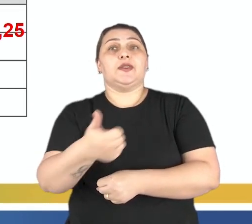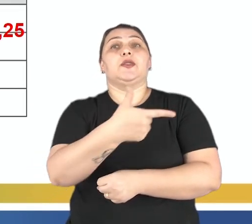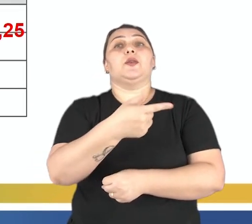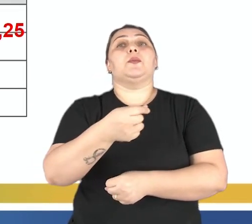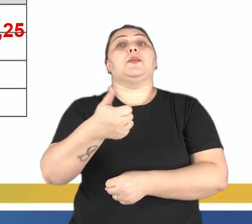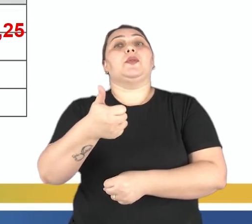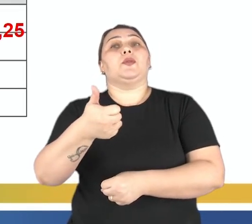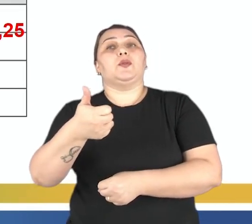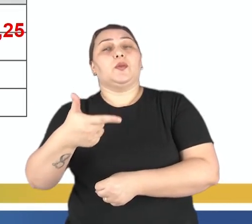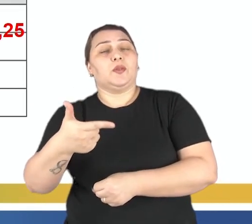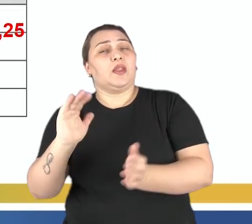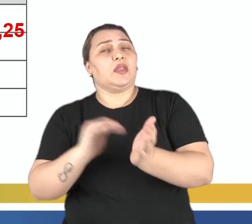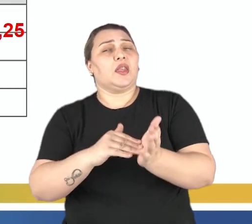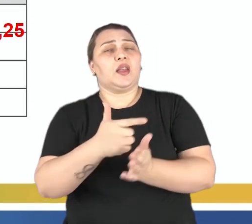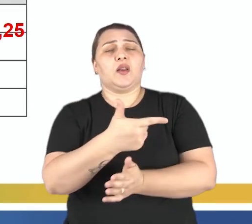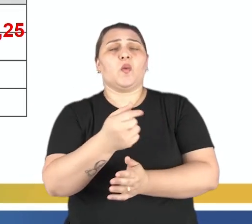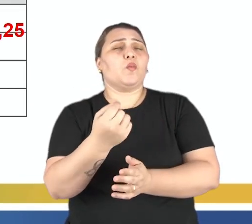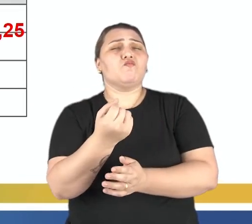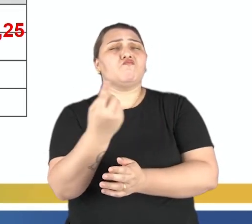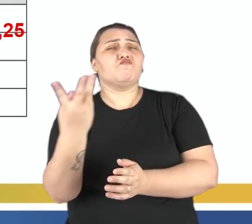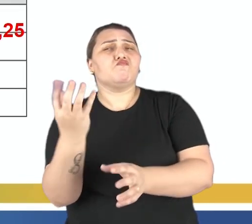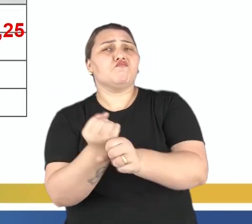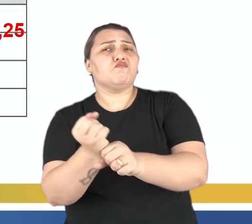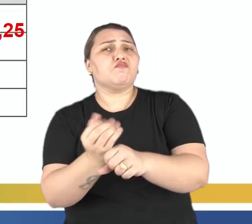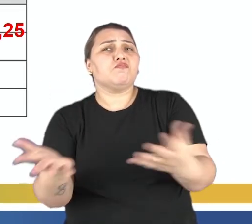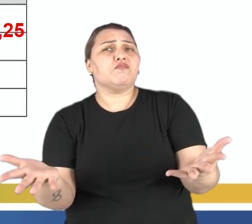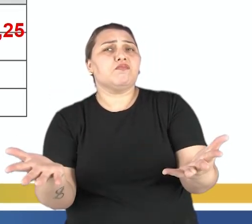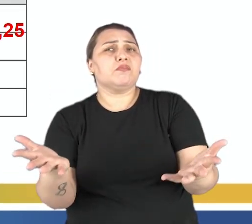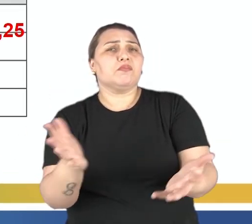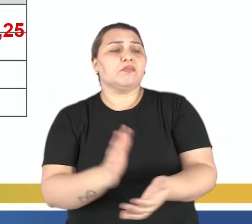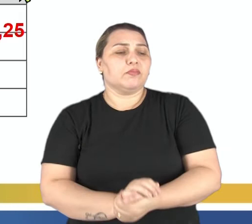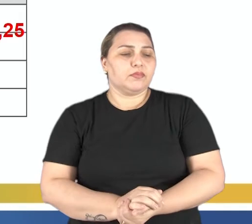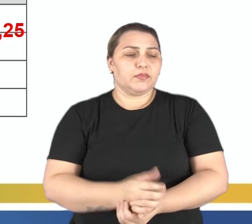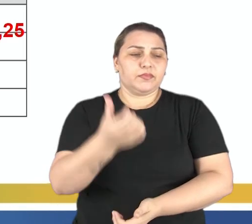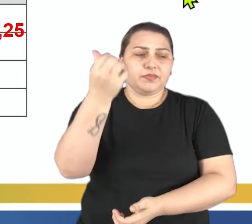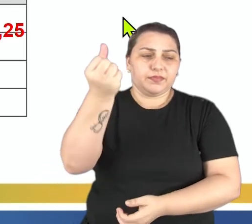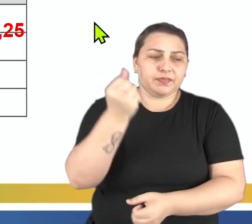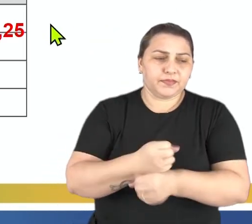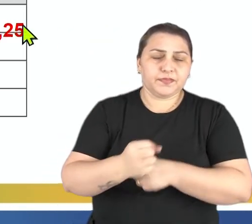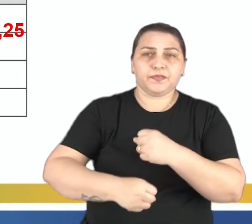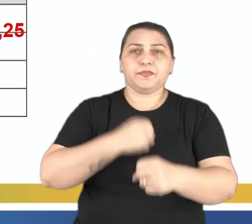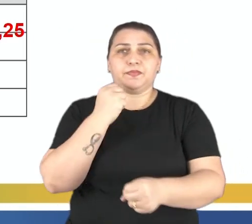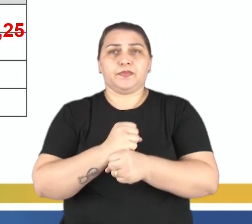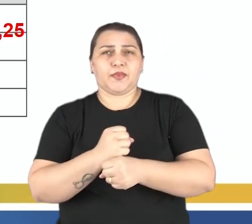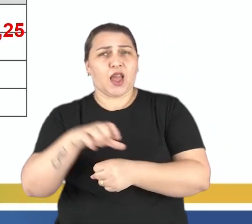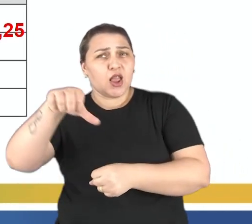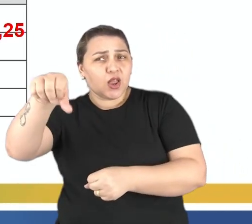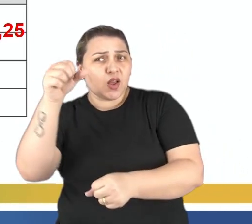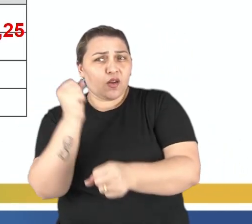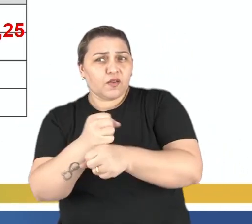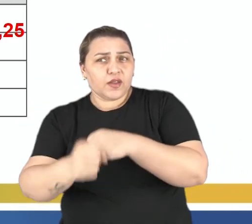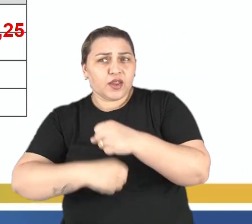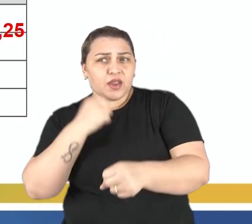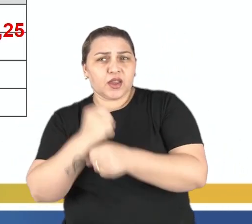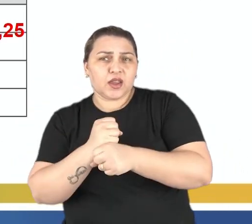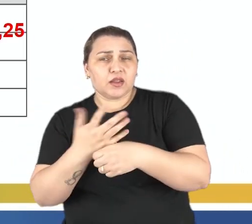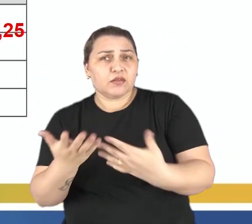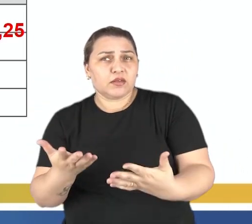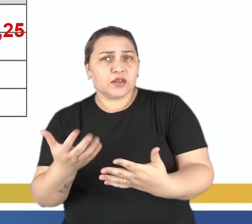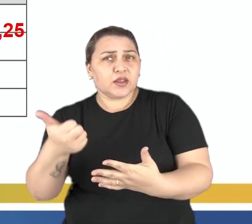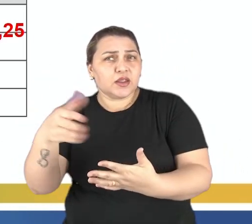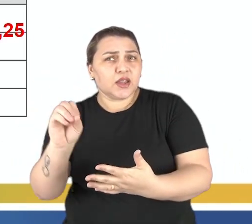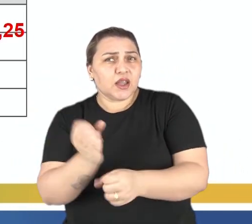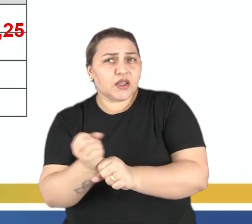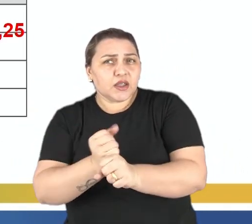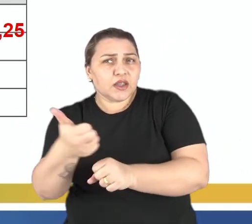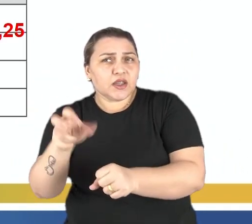até 2021, são quantos anos? 6 anos? 9 anos?